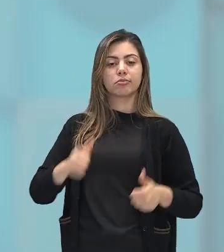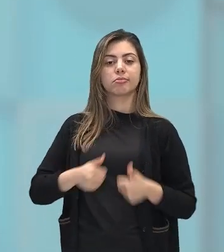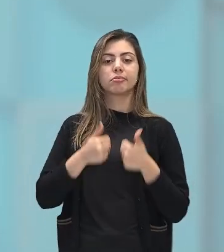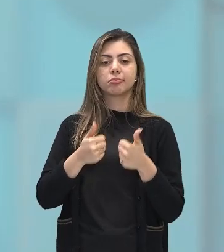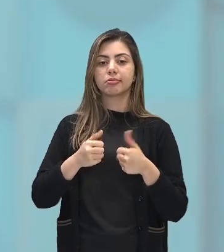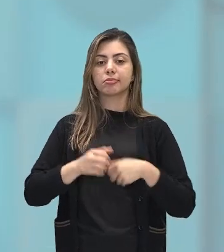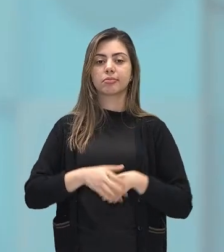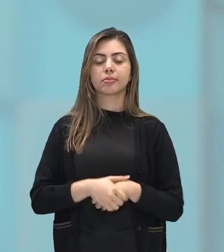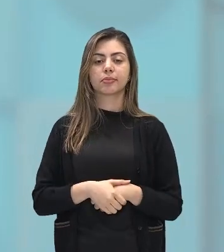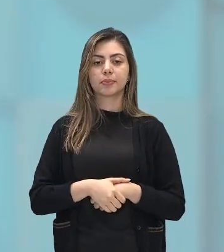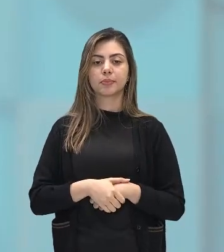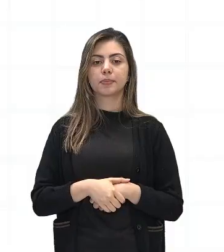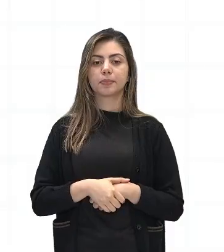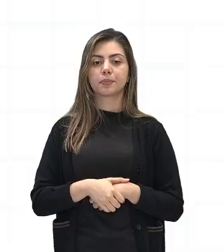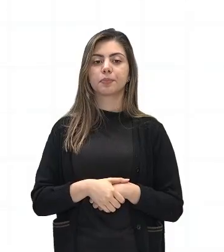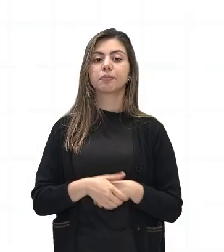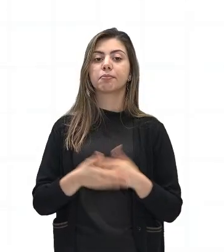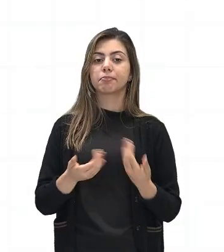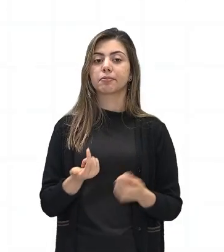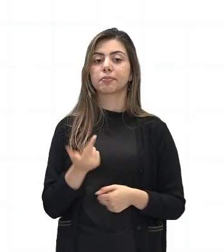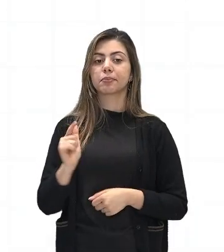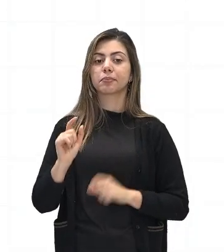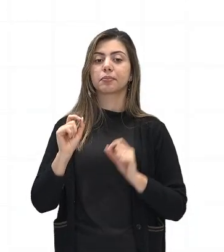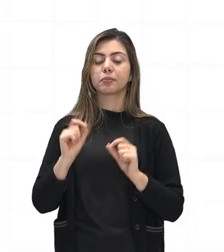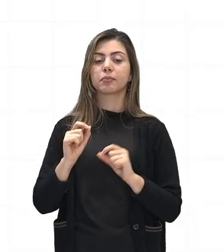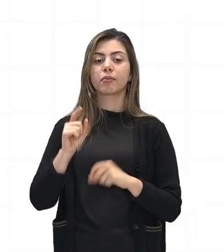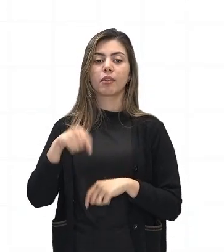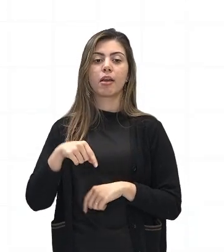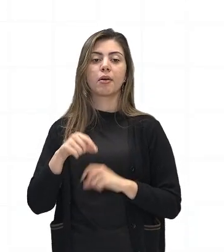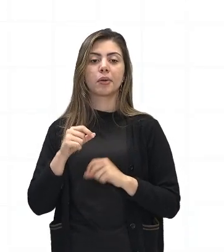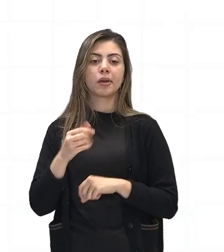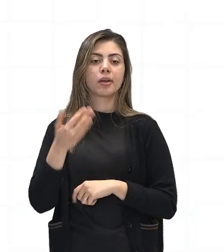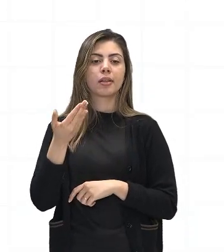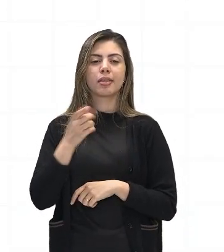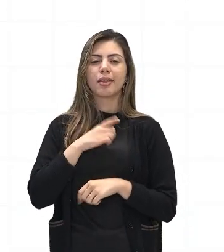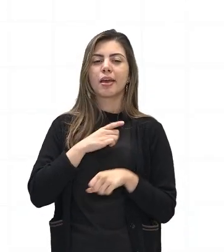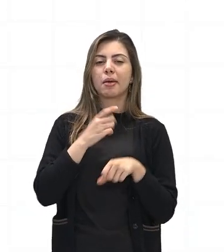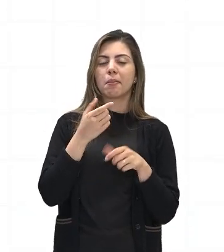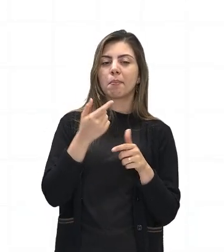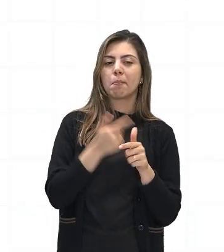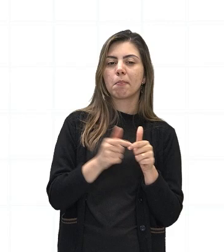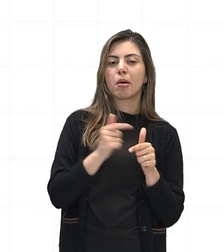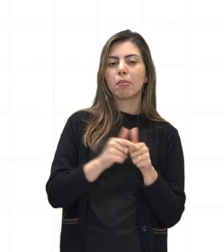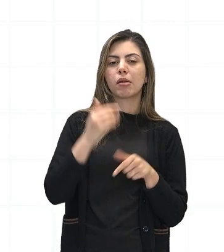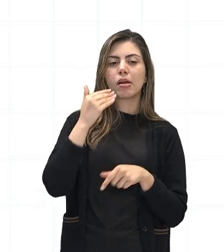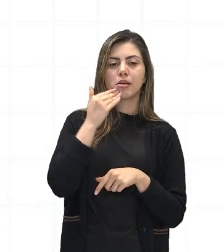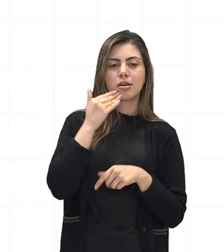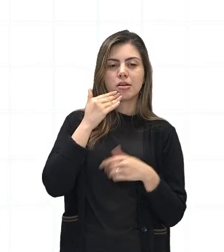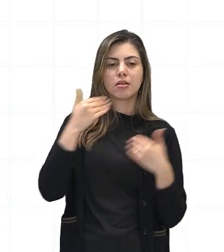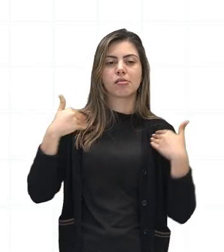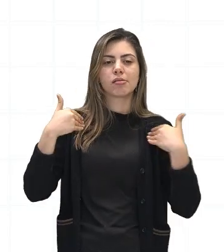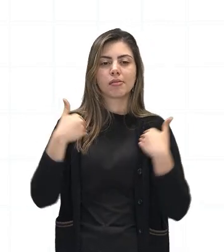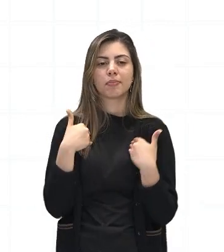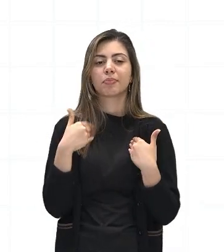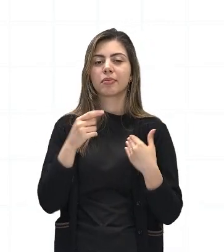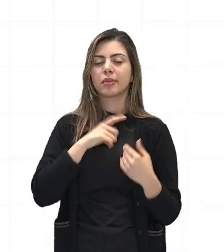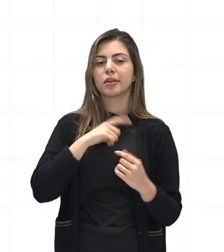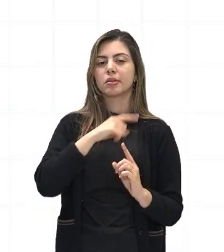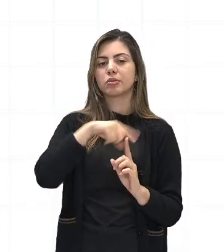vida. Trata também desvios posturais, como escolioses, hipercifoses